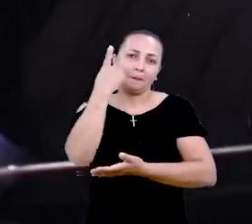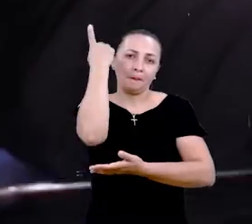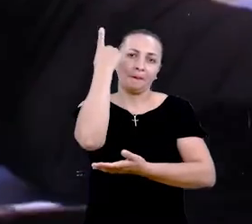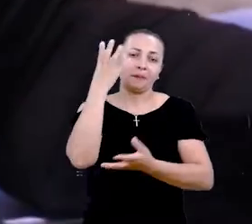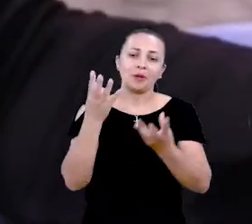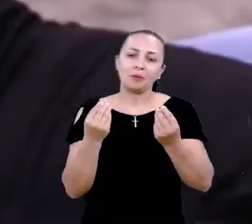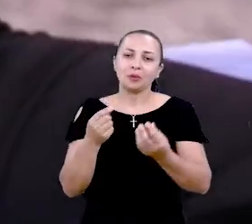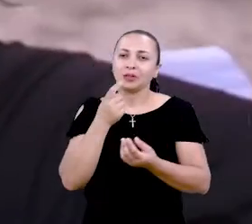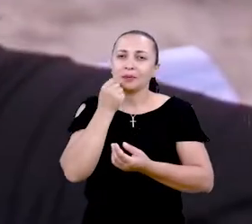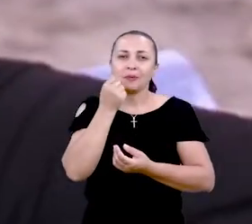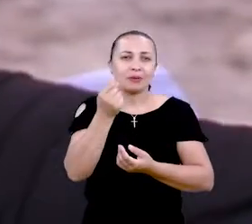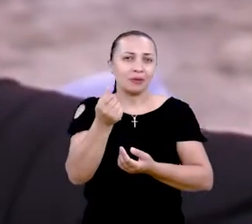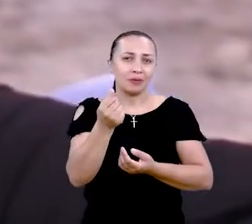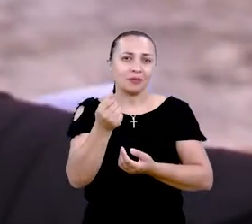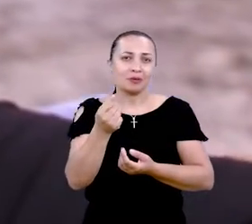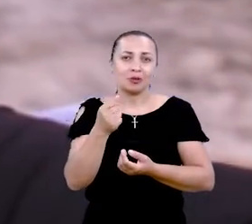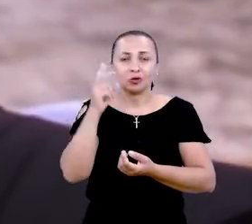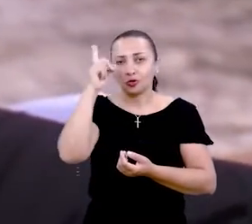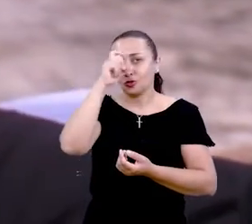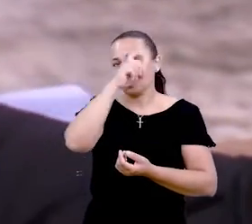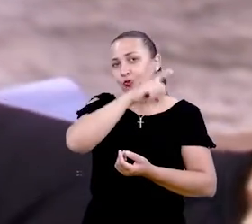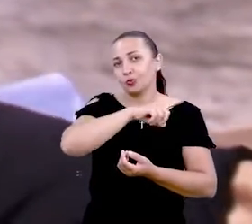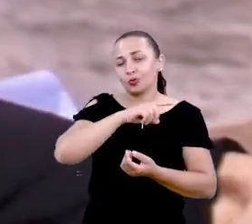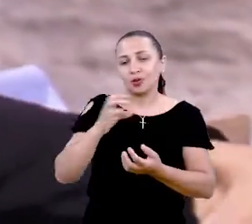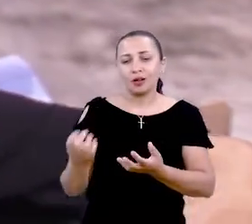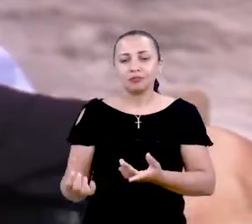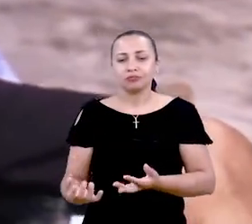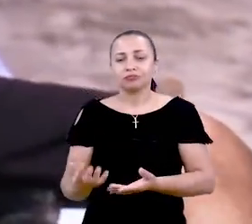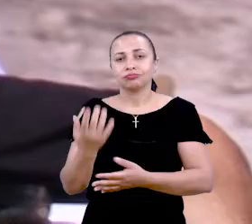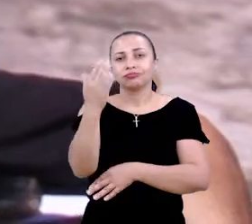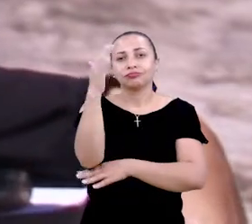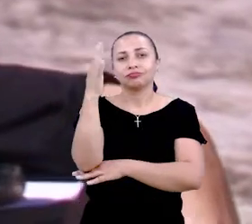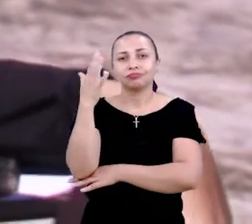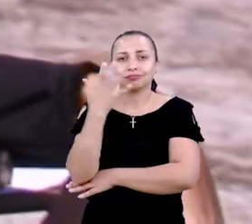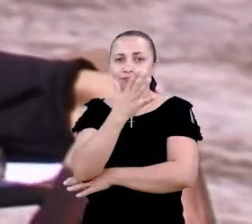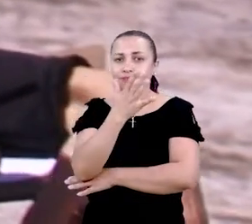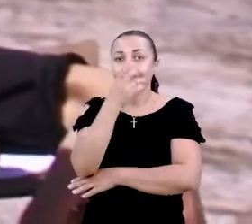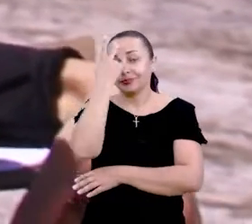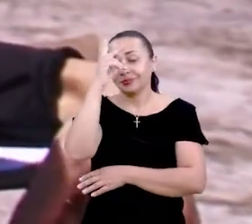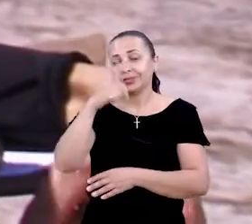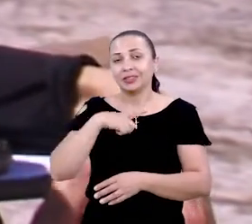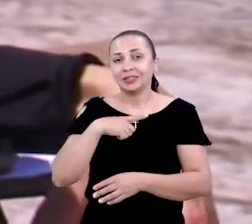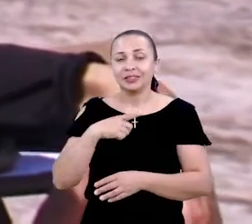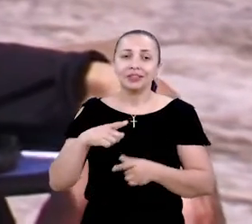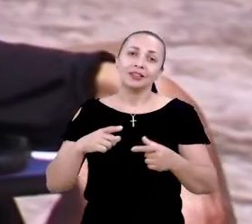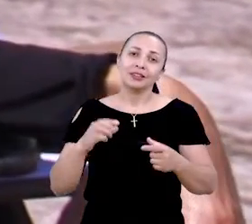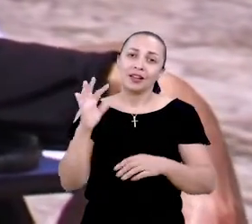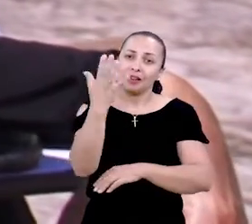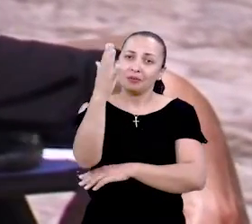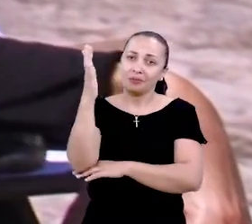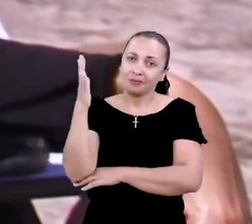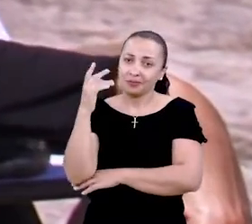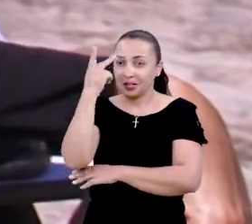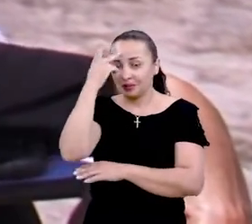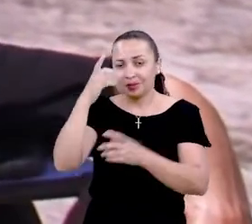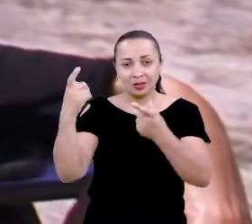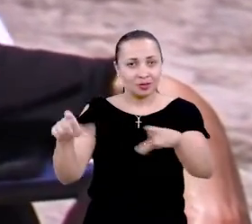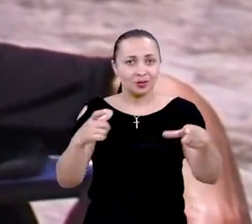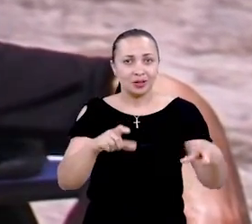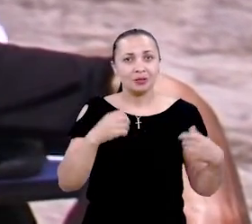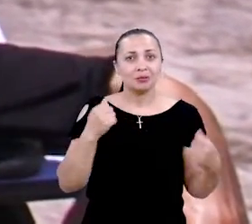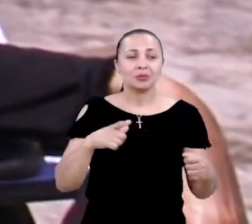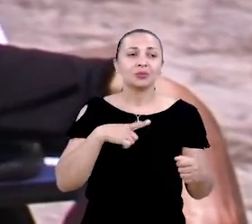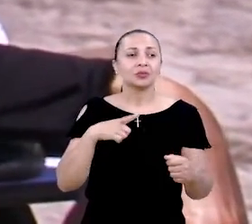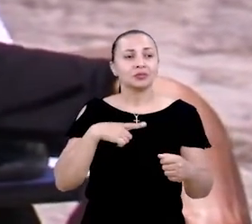solo com muito sal dificulta o crescimento de plantas. Então, para que haja o crescimento de plantas, para que esse lugar